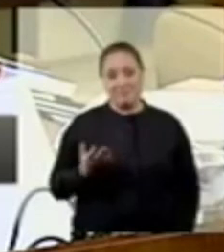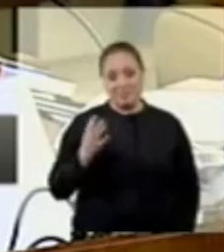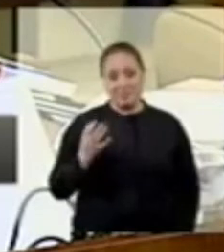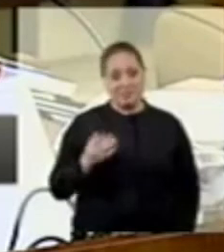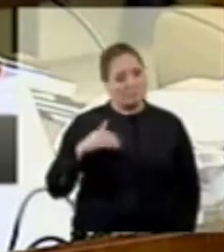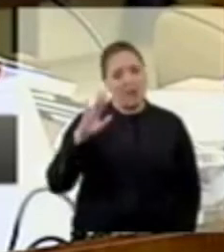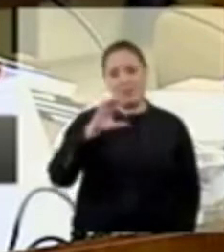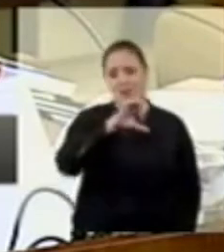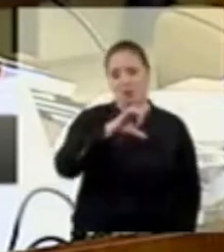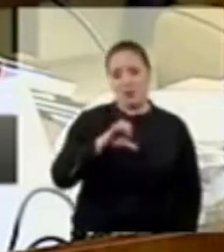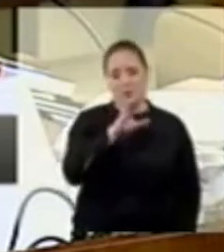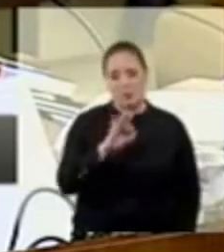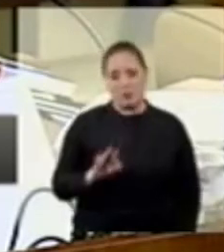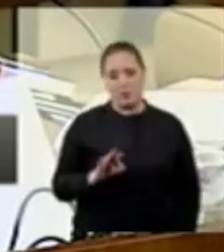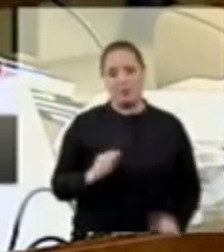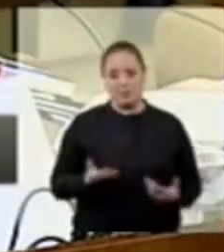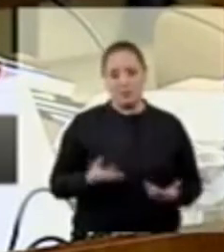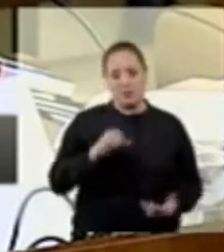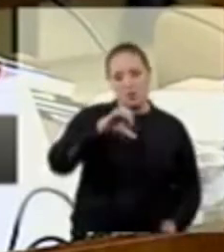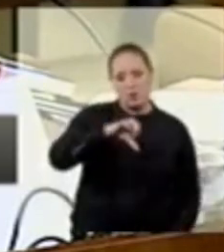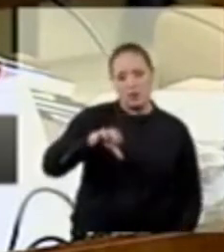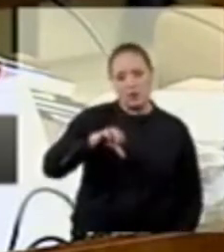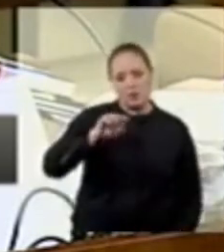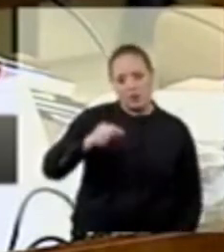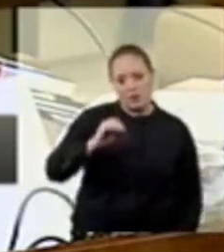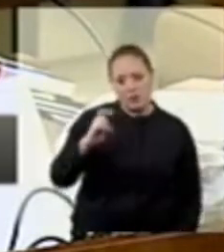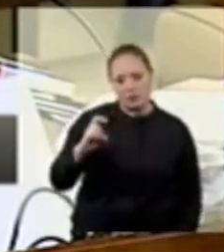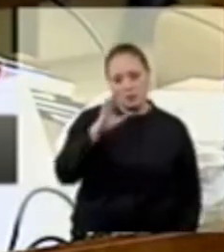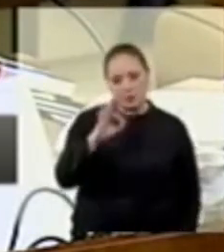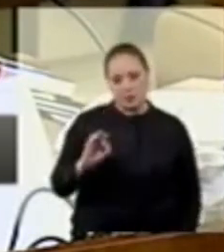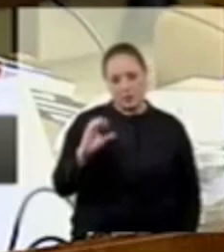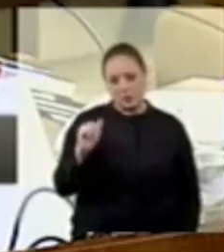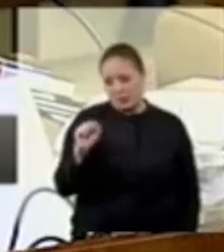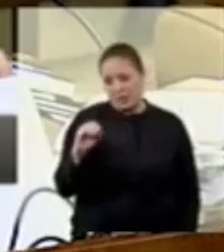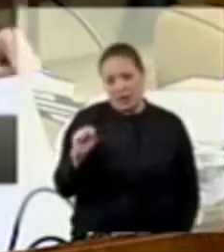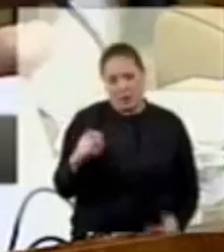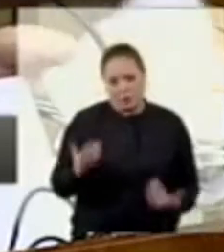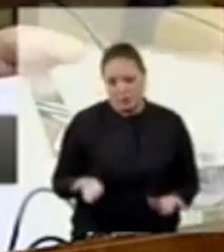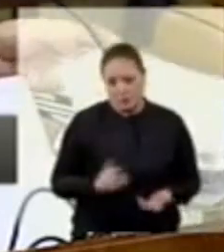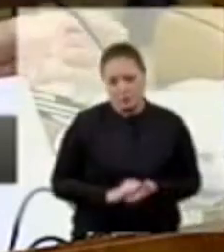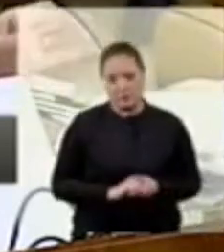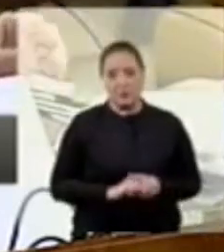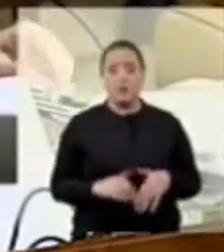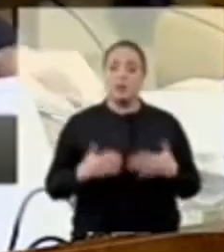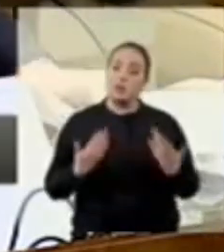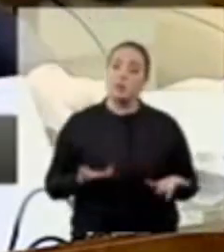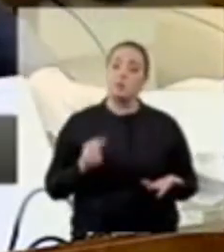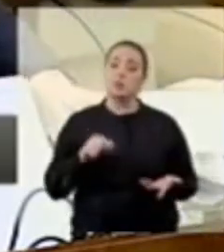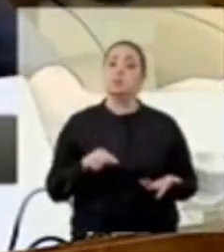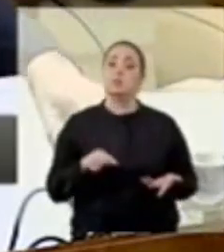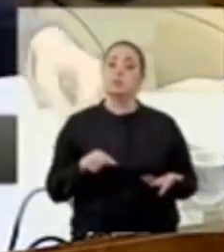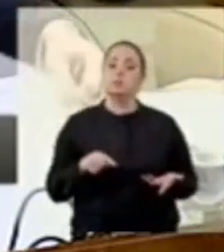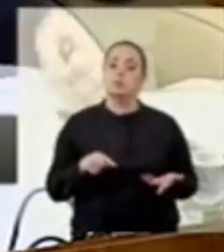mais 99% e meio dos casos portanto esta fórmula de